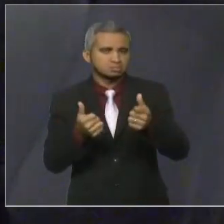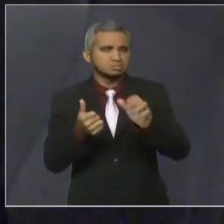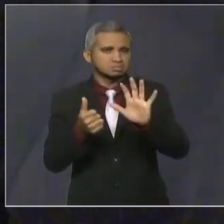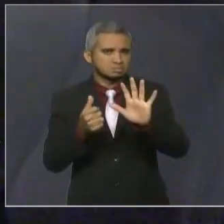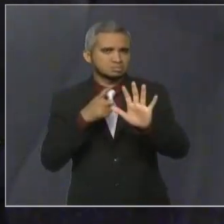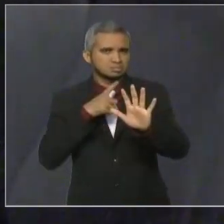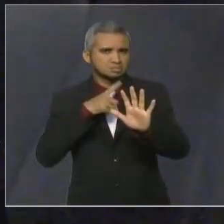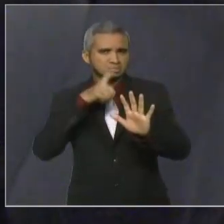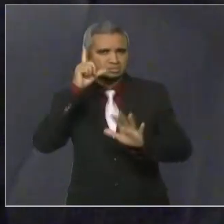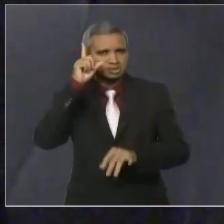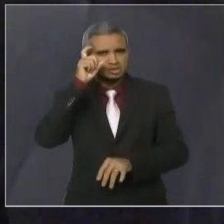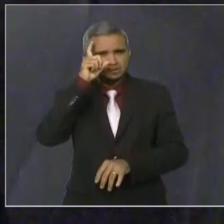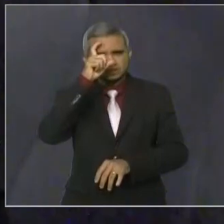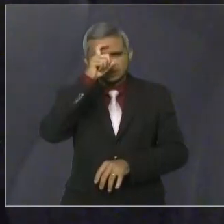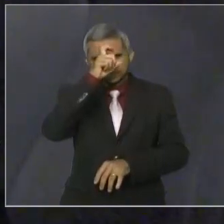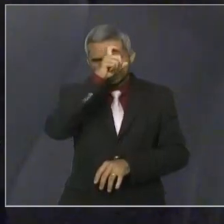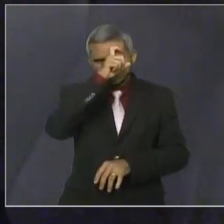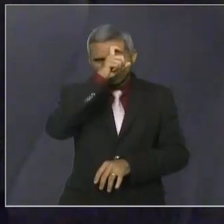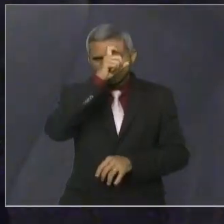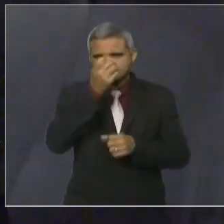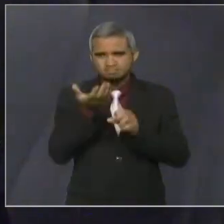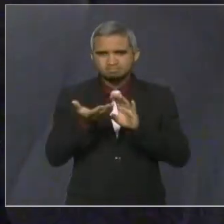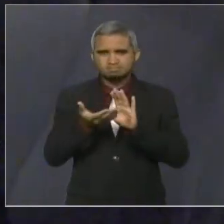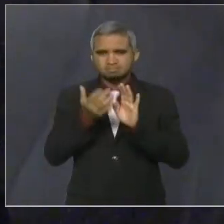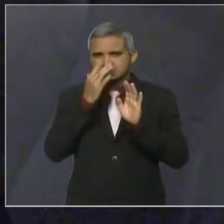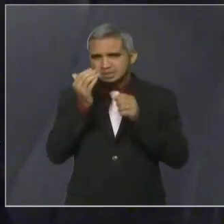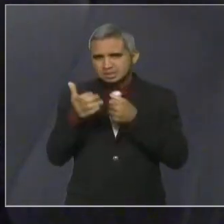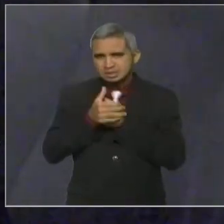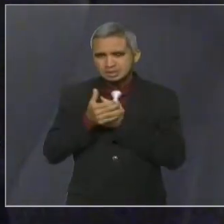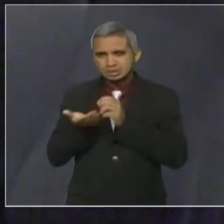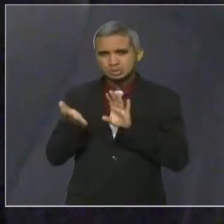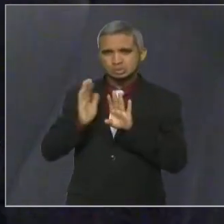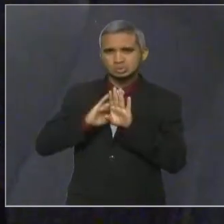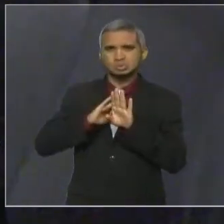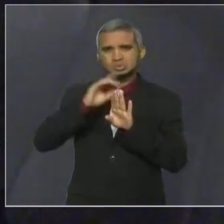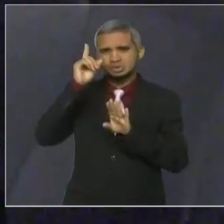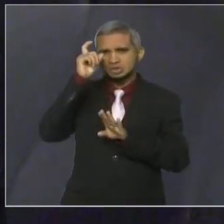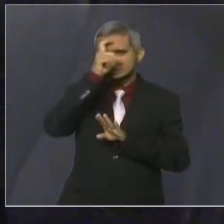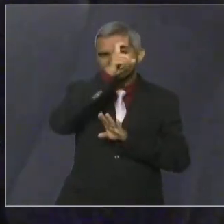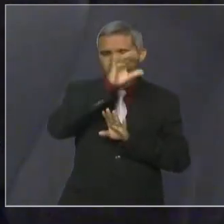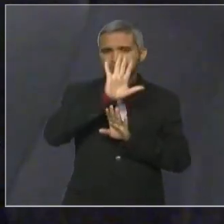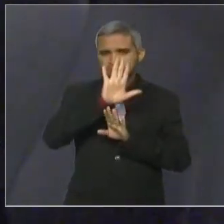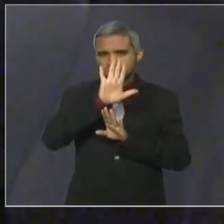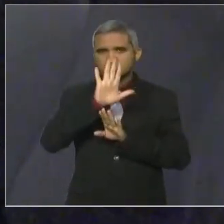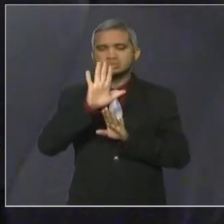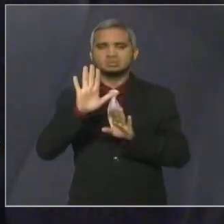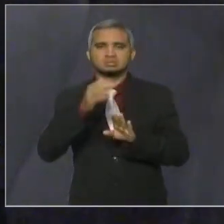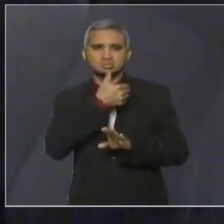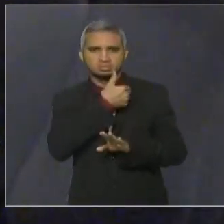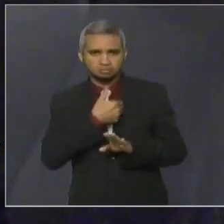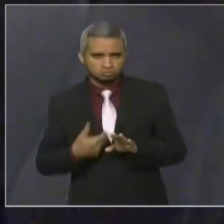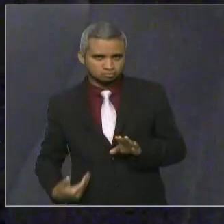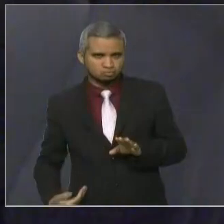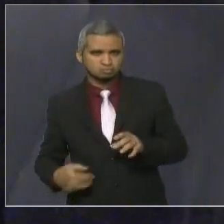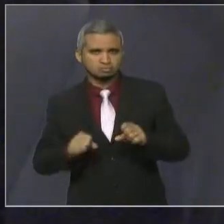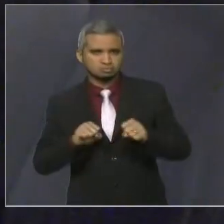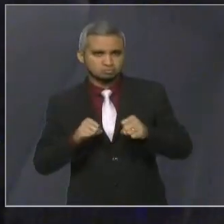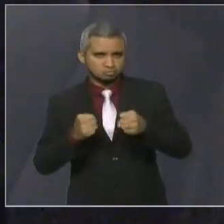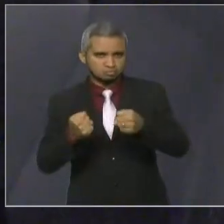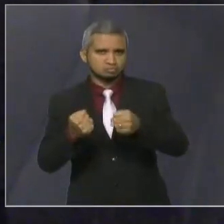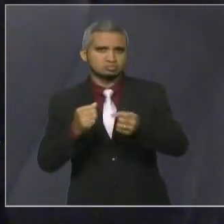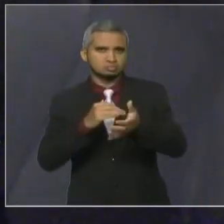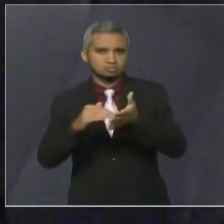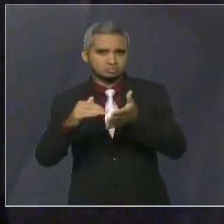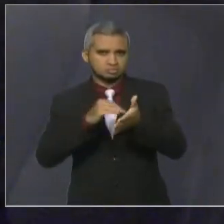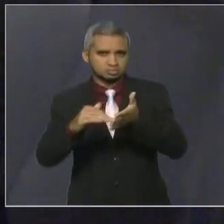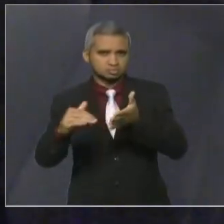dificuldades nos bastidores. Eu sei que é um trabalho hercúleo, que a Secretaria Estadual de Saúde está fazendo,